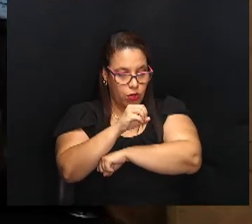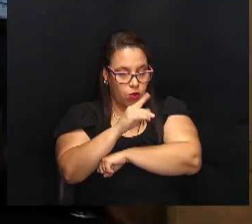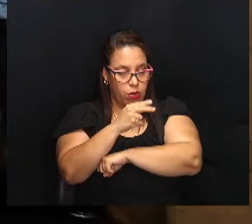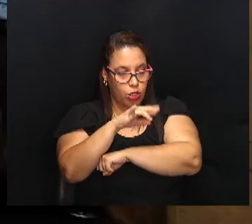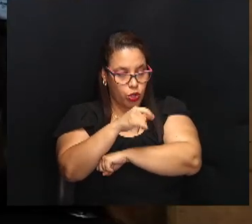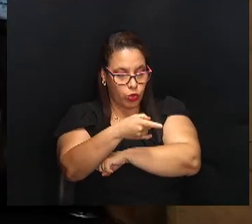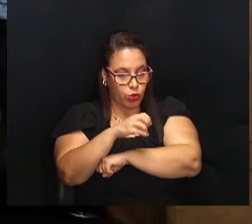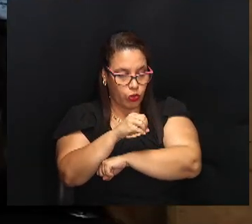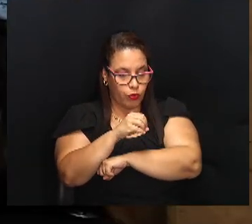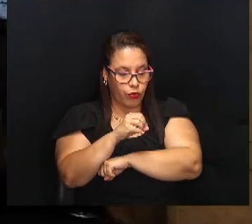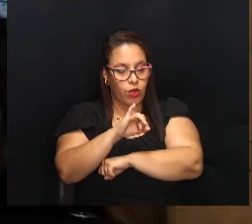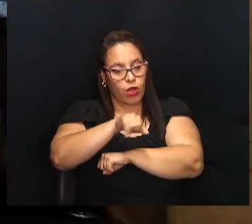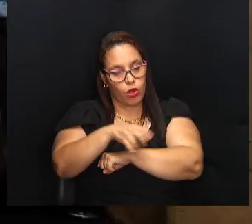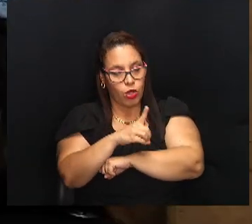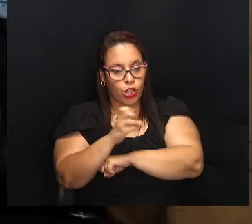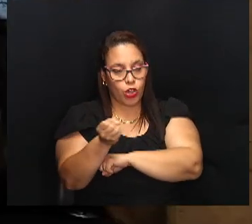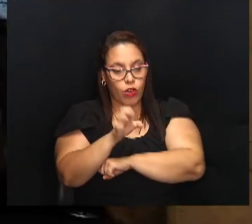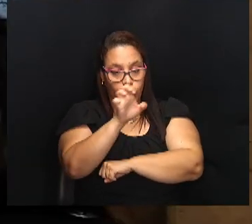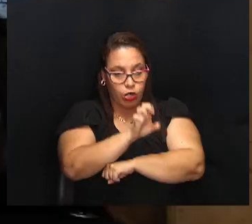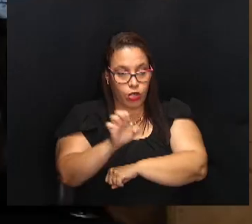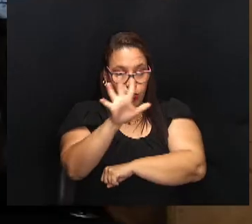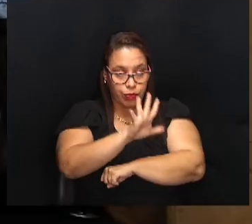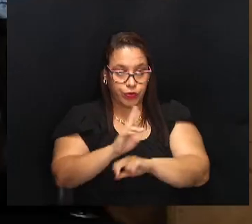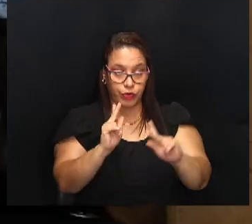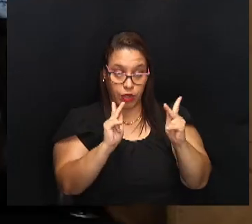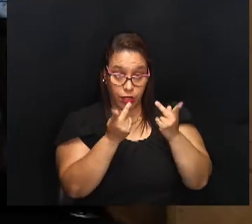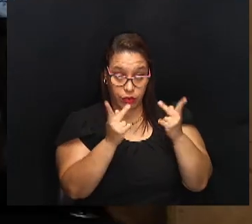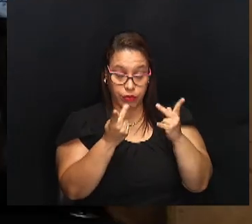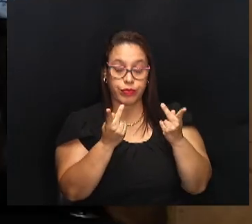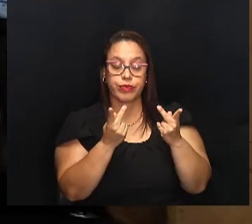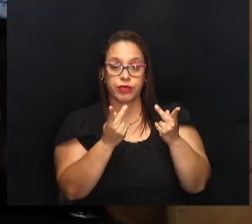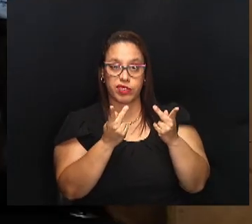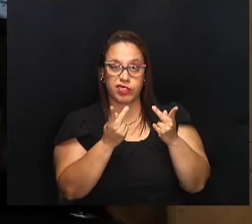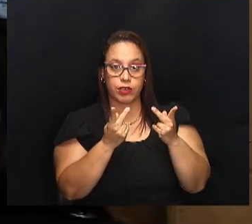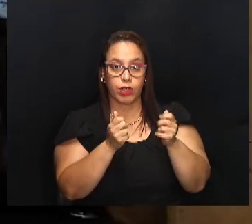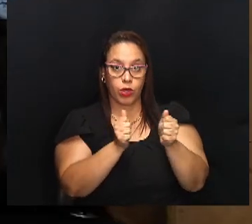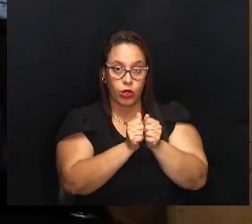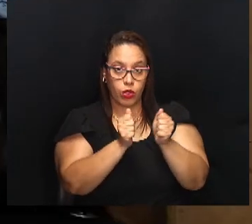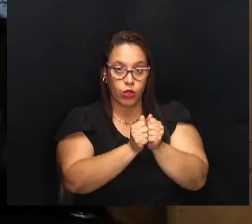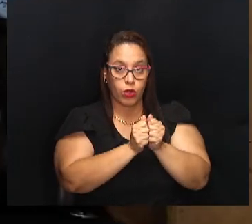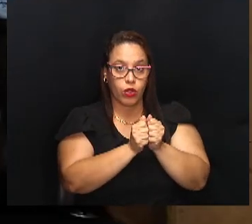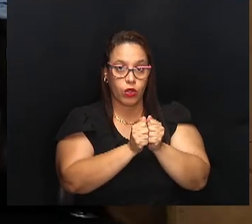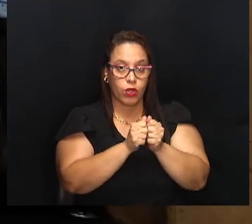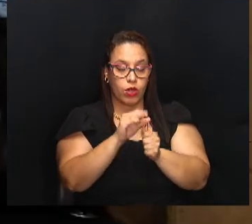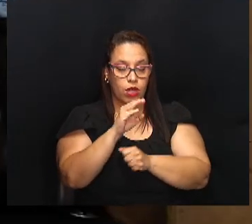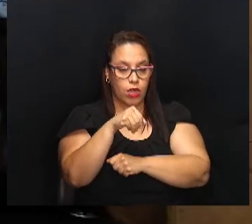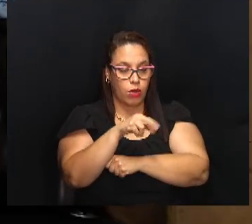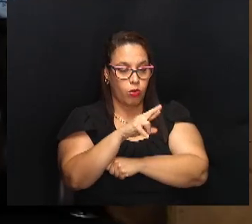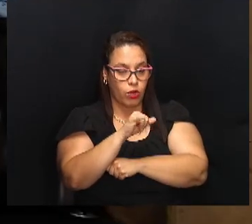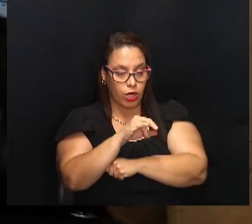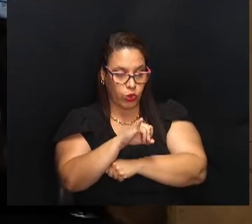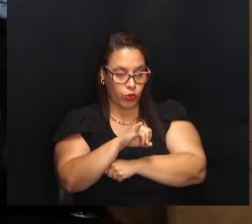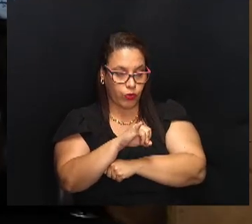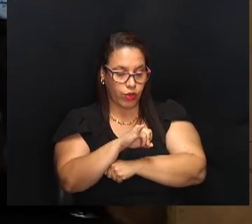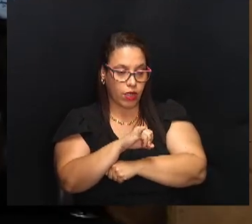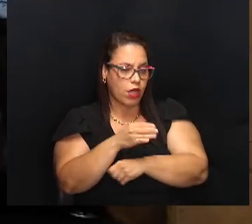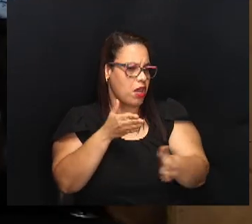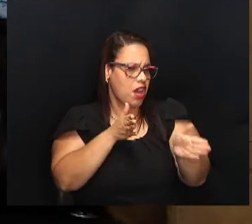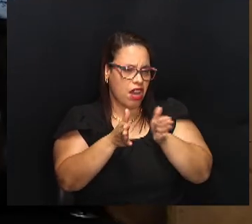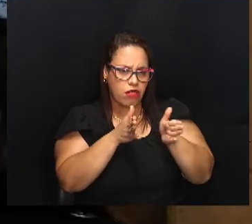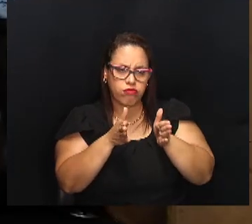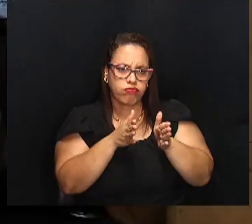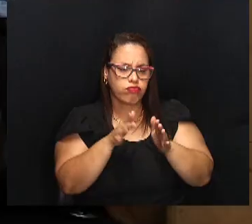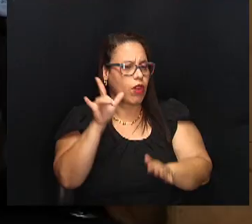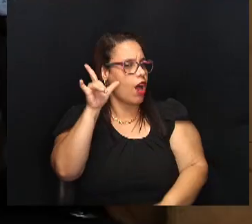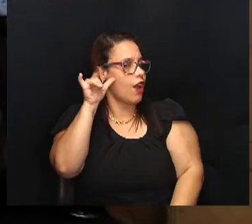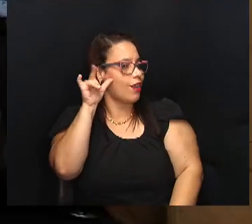aqui no bairro do Jardim Nova Europa, né? Ficam aqui junto com a Camboriú, né? E acesse também o